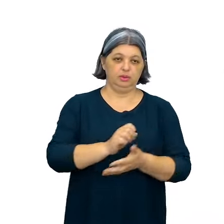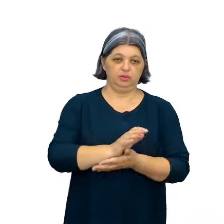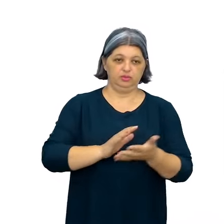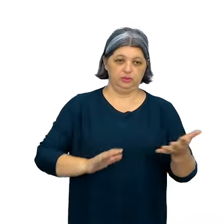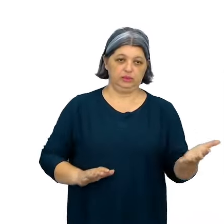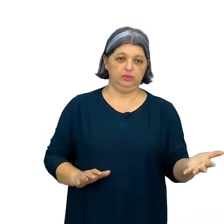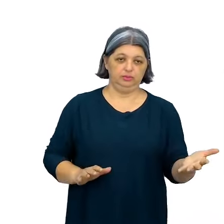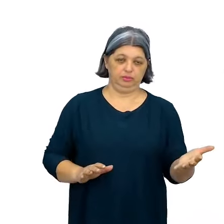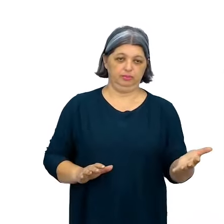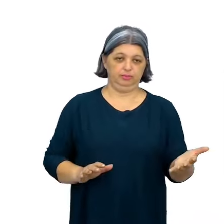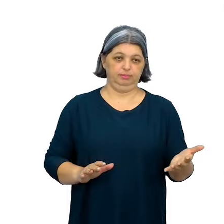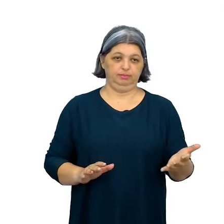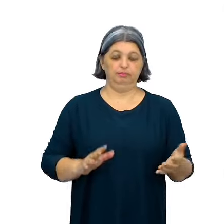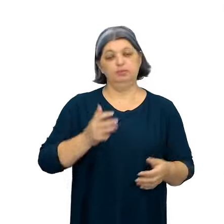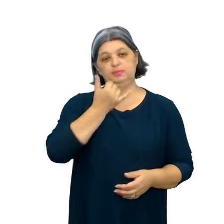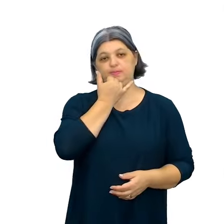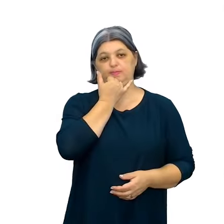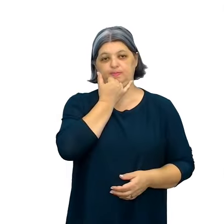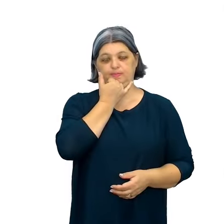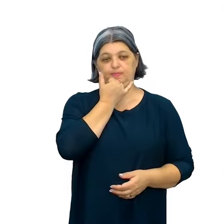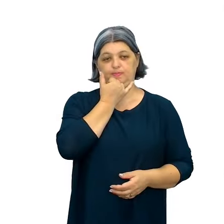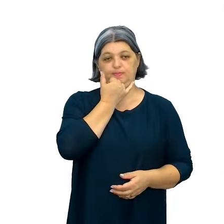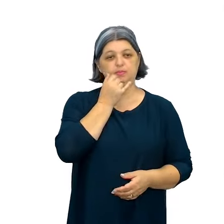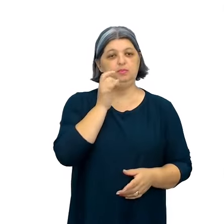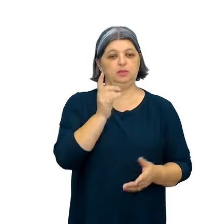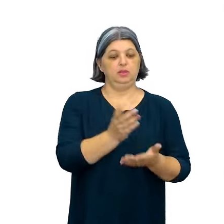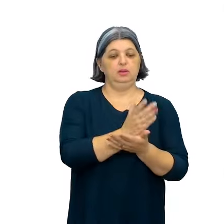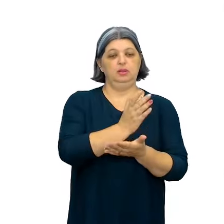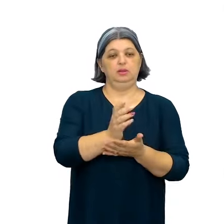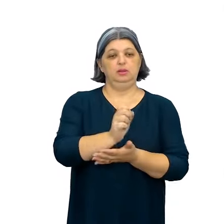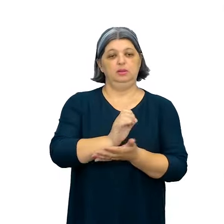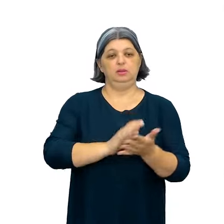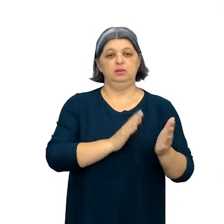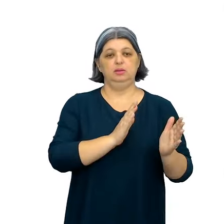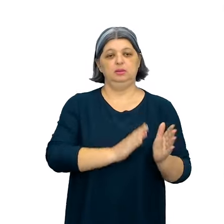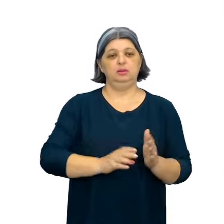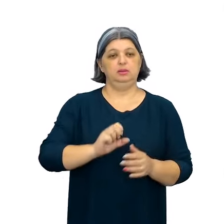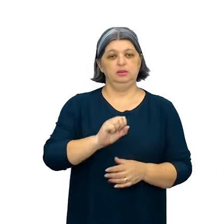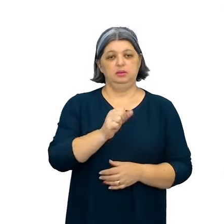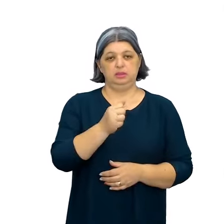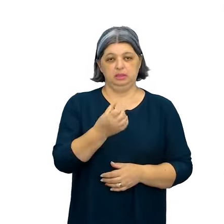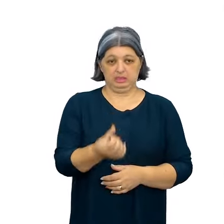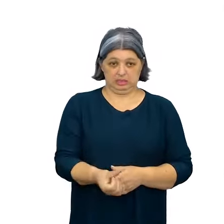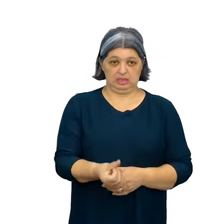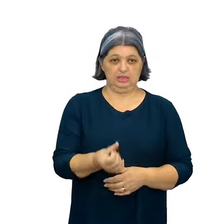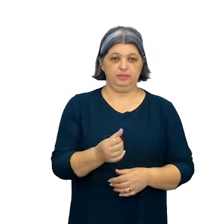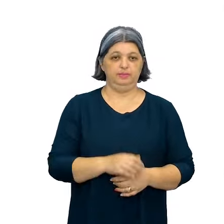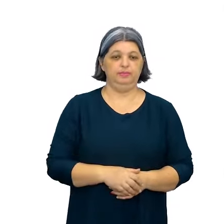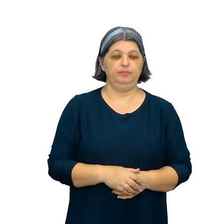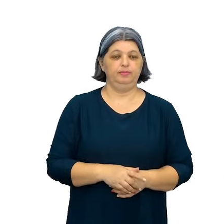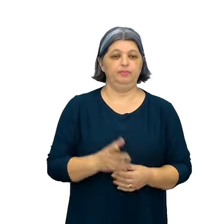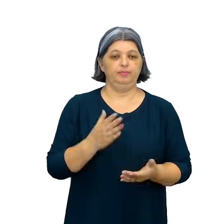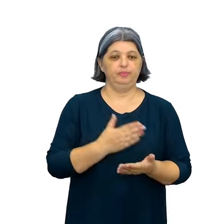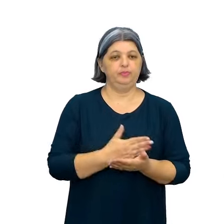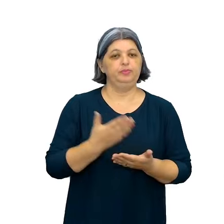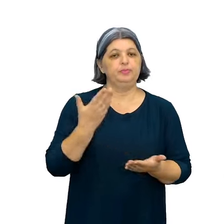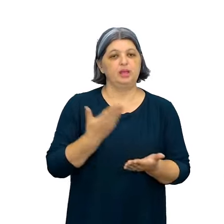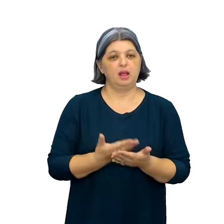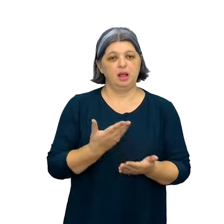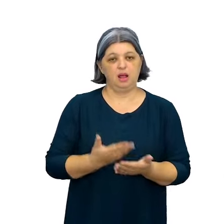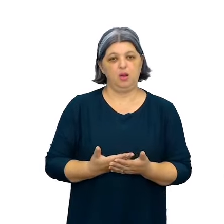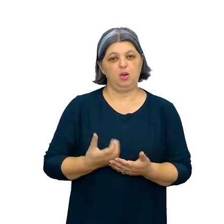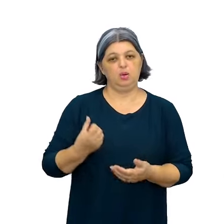atividade, né, né, nós vamos analisar algumas atividades da sequência de atividade 6, tá? Partindo lá das aulas 6